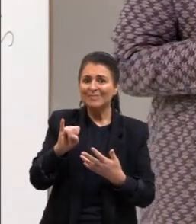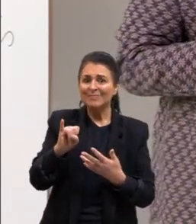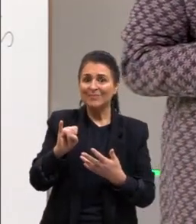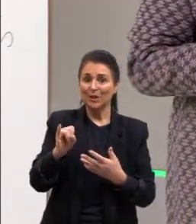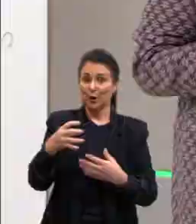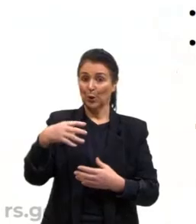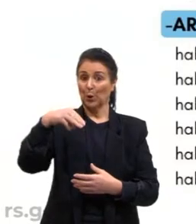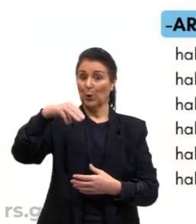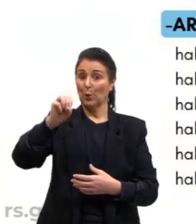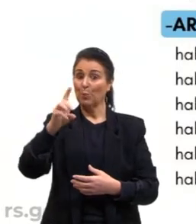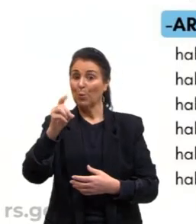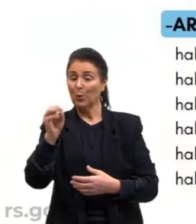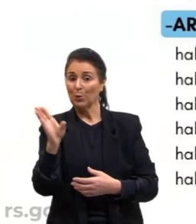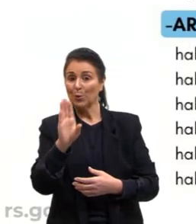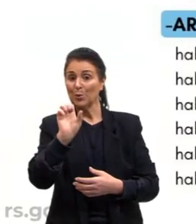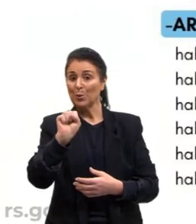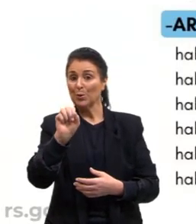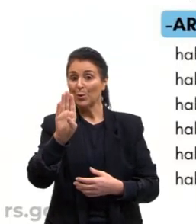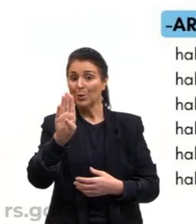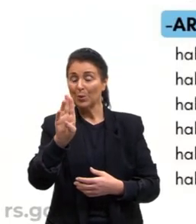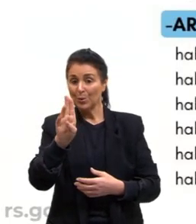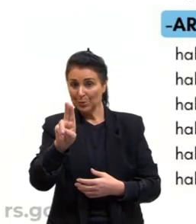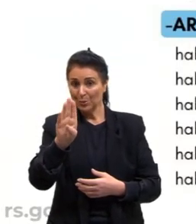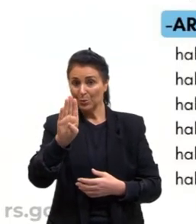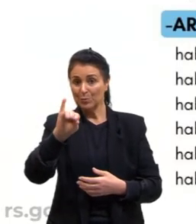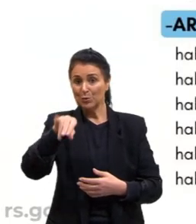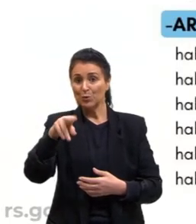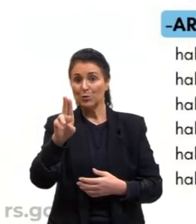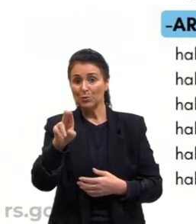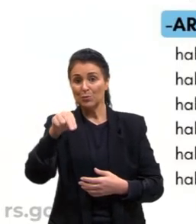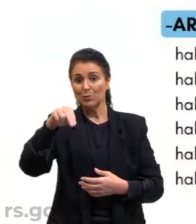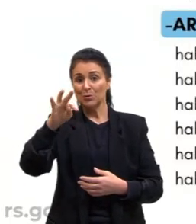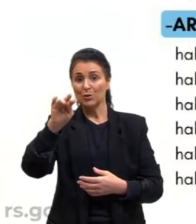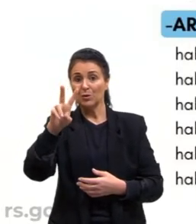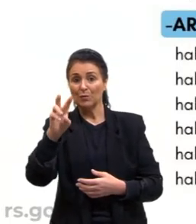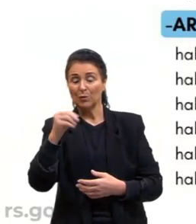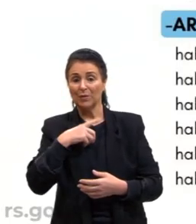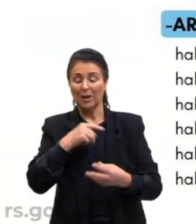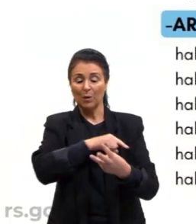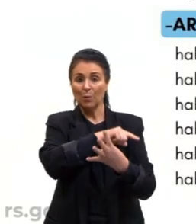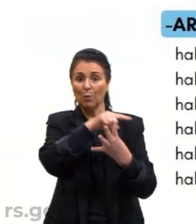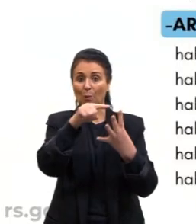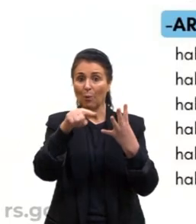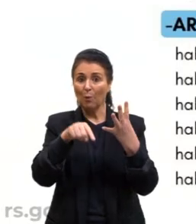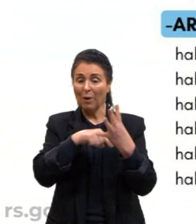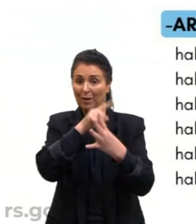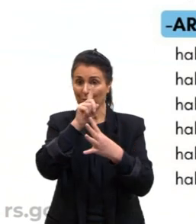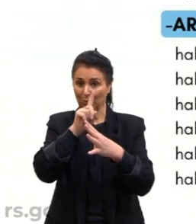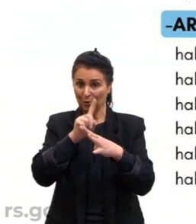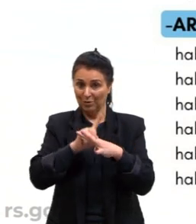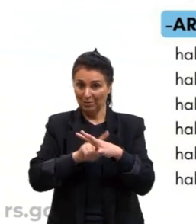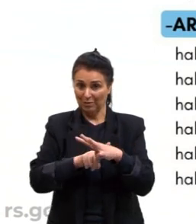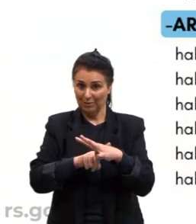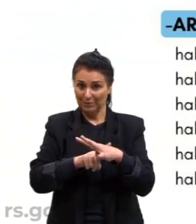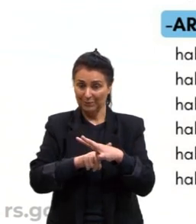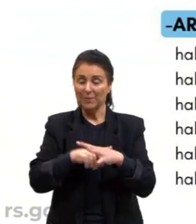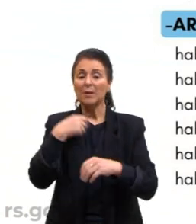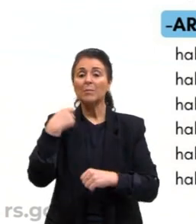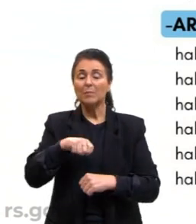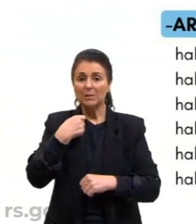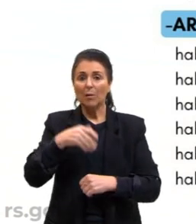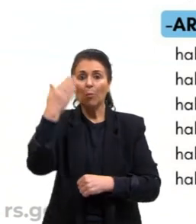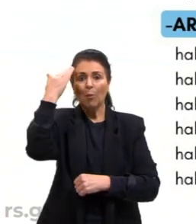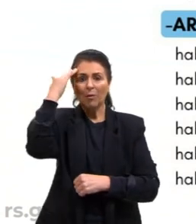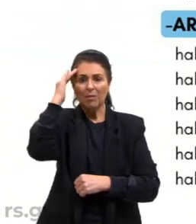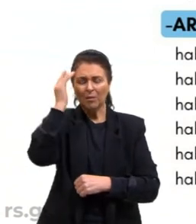subjuntivo nós teremos 4 tempos 4 tempos que precisamos